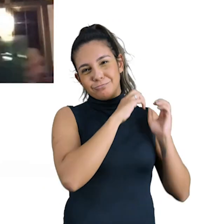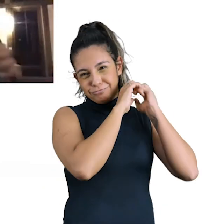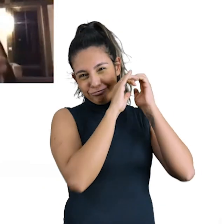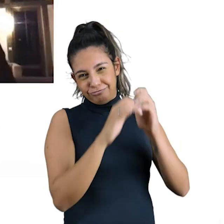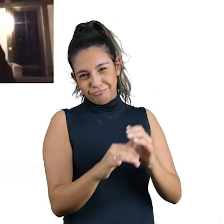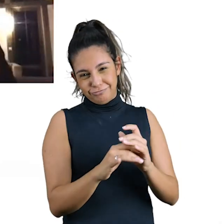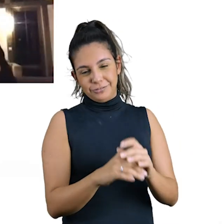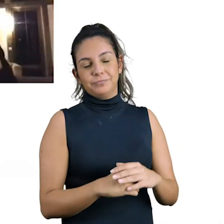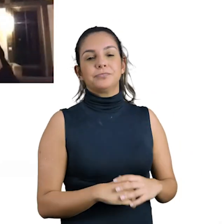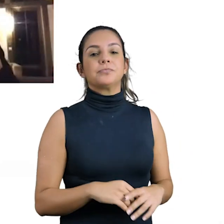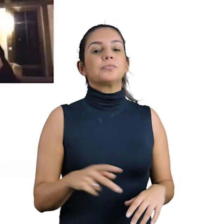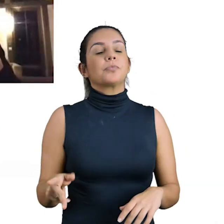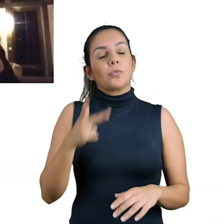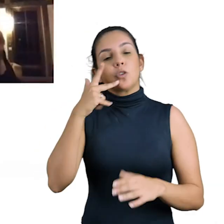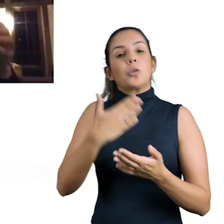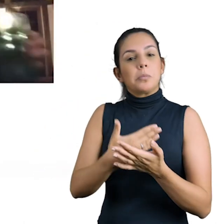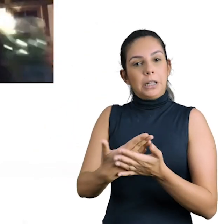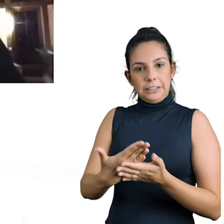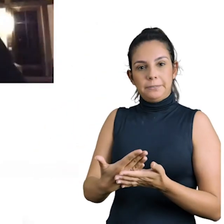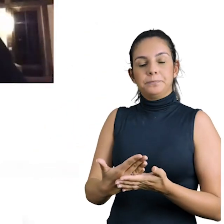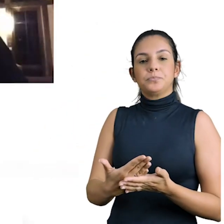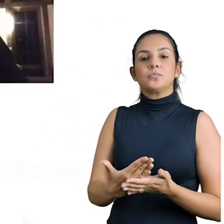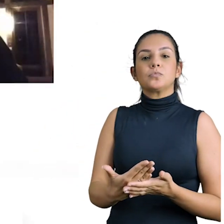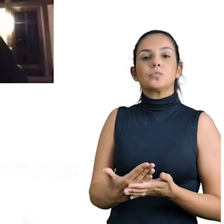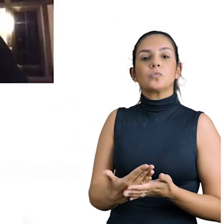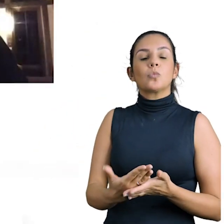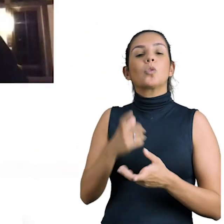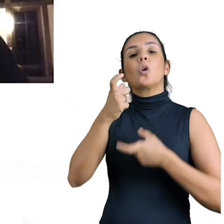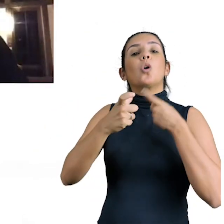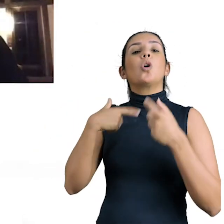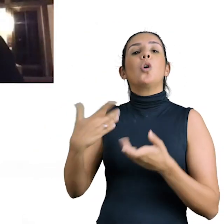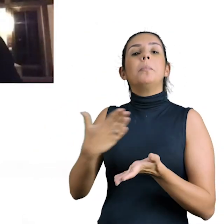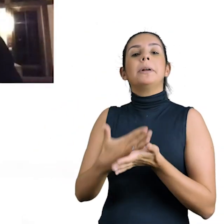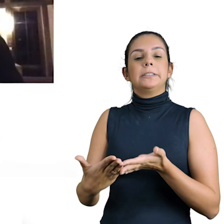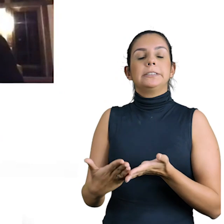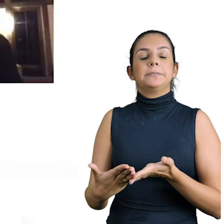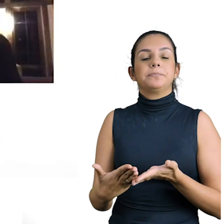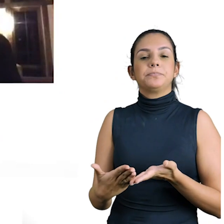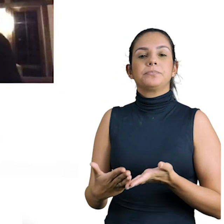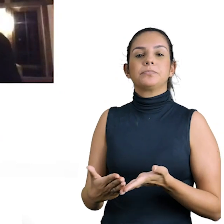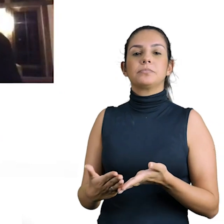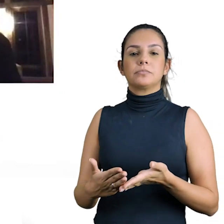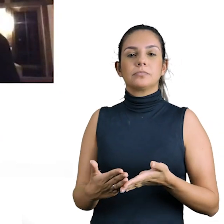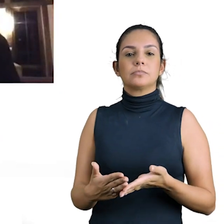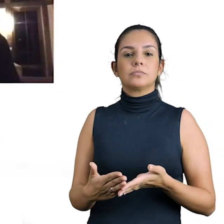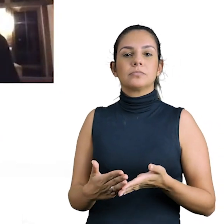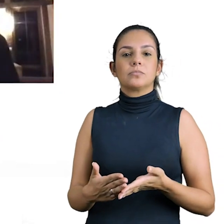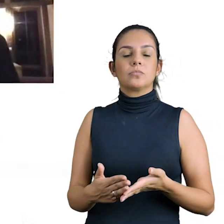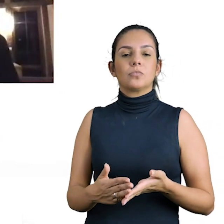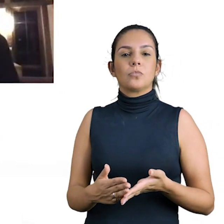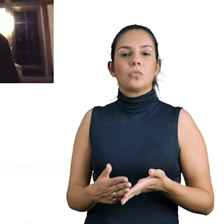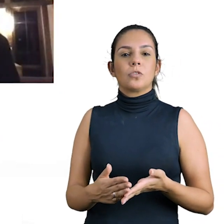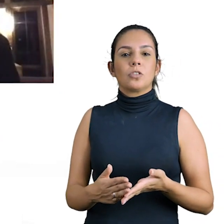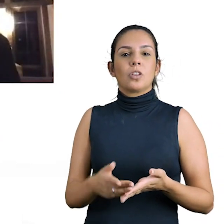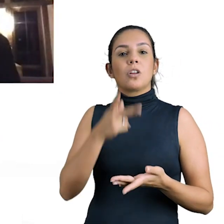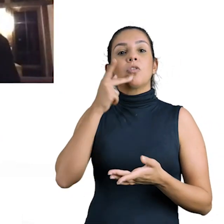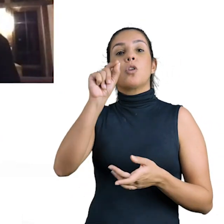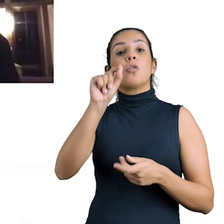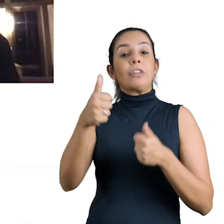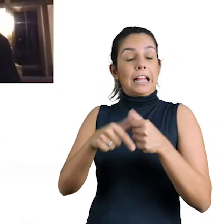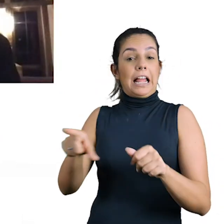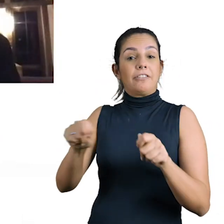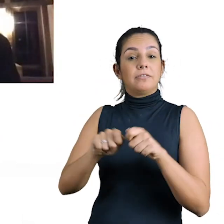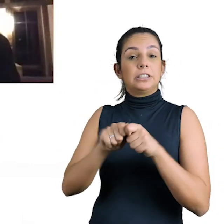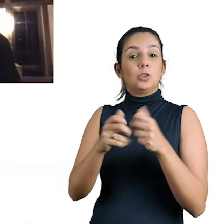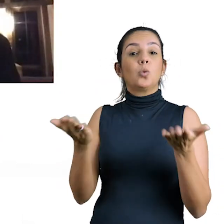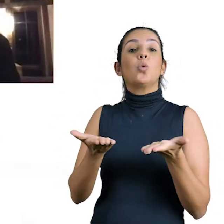boa. Querida, vamos começar então do quê? Por onde é que a gente começa? Vamos falar do que você